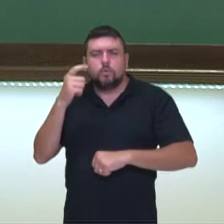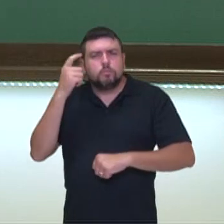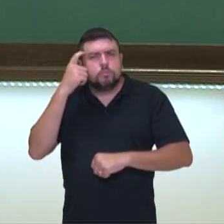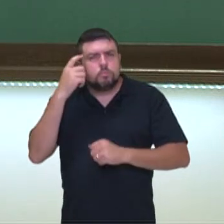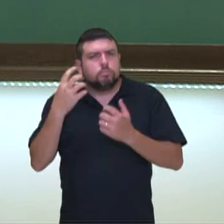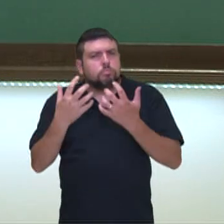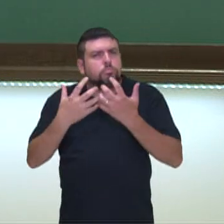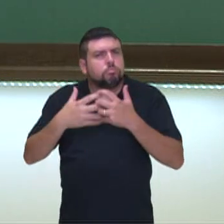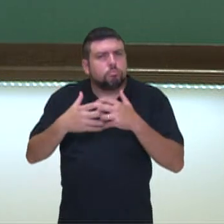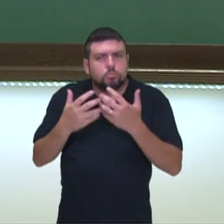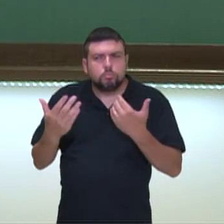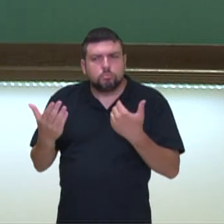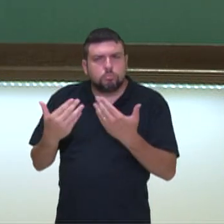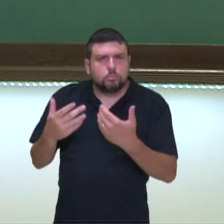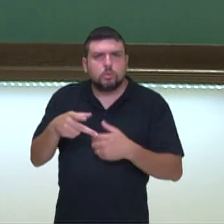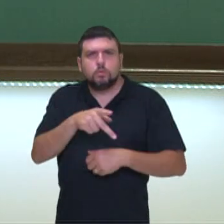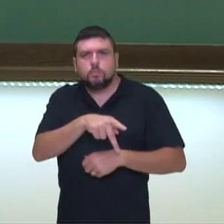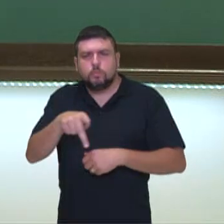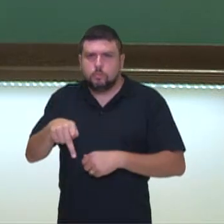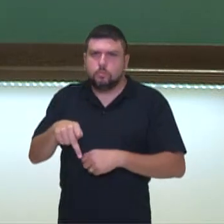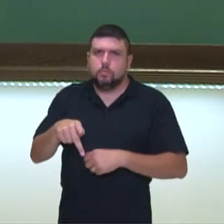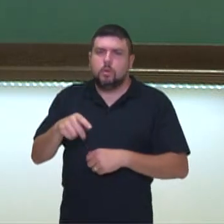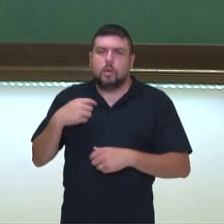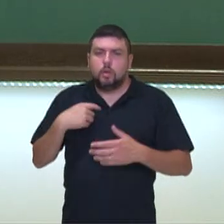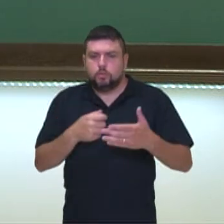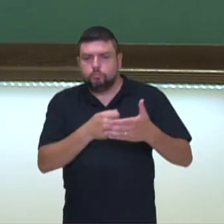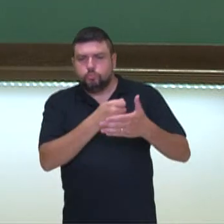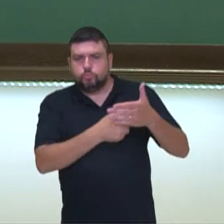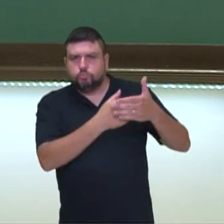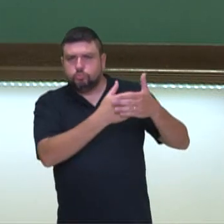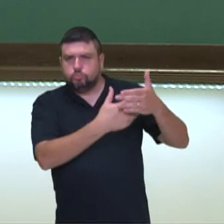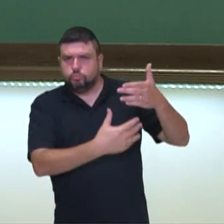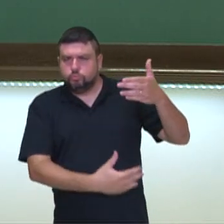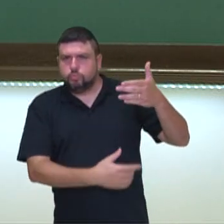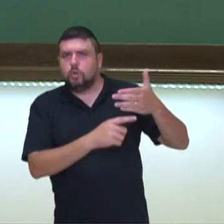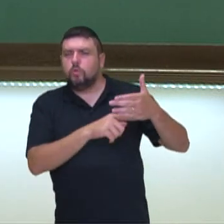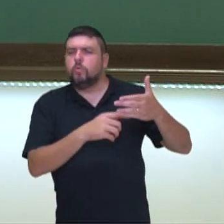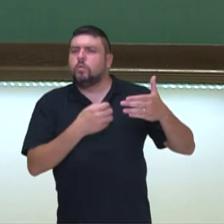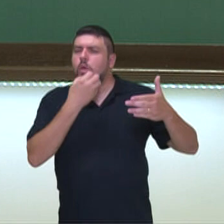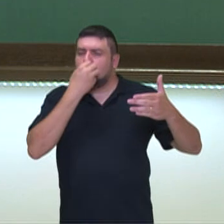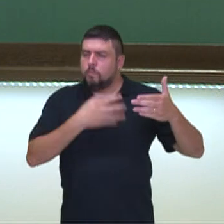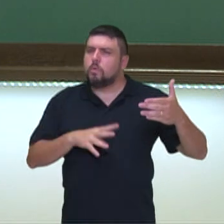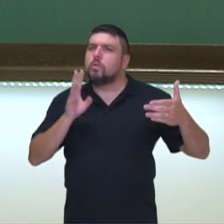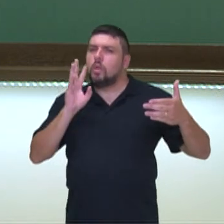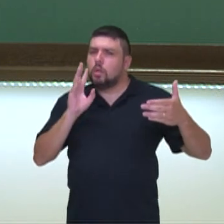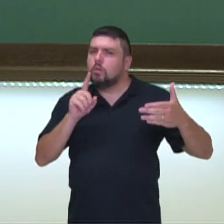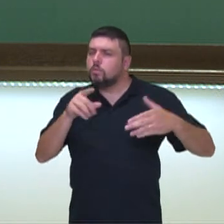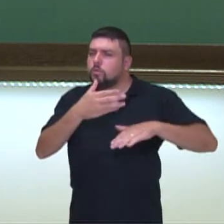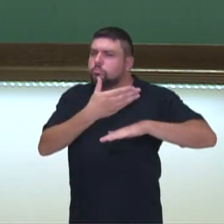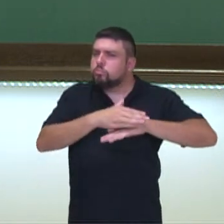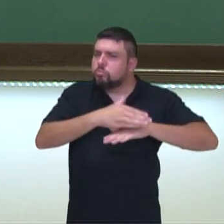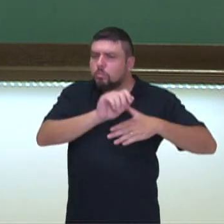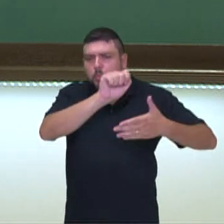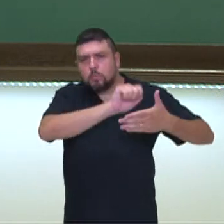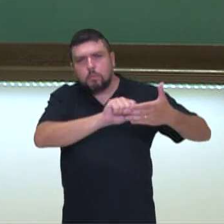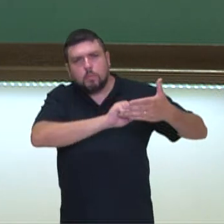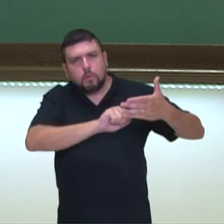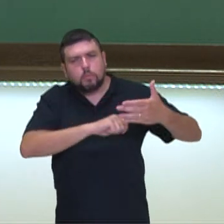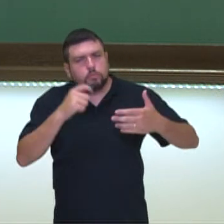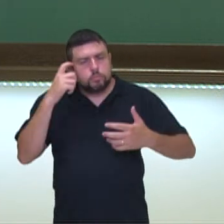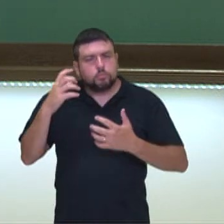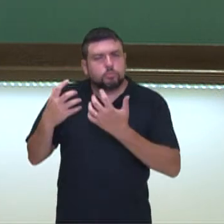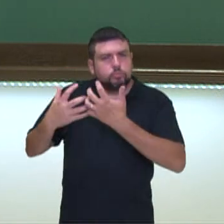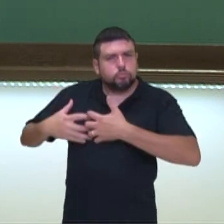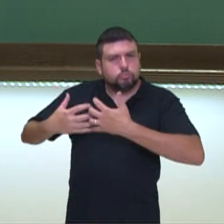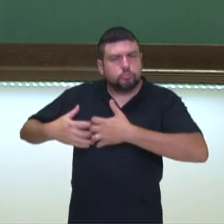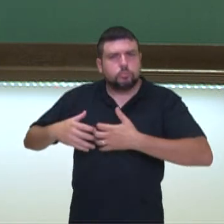colegas e com o seu professor. Questões dissertativas têm este poder e elas são bem interessantes e eficazes para esse tipo de